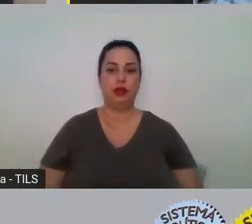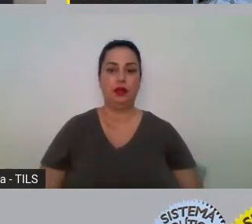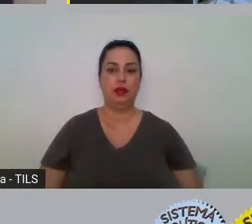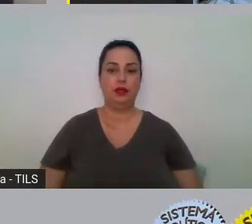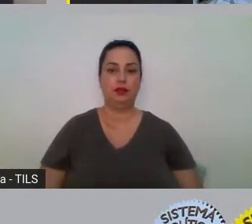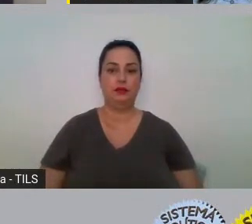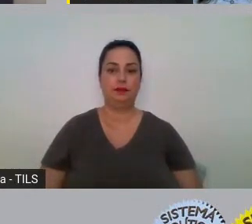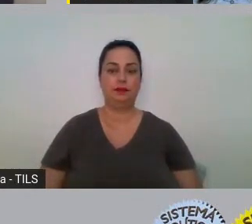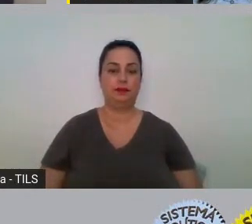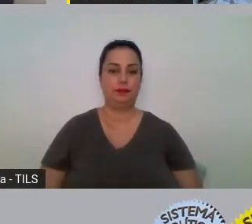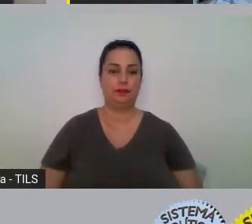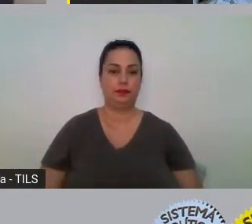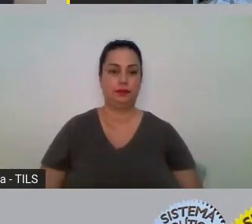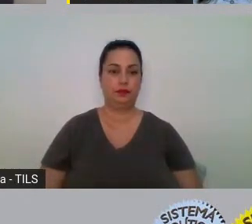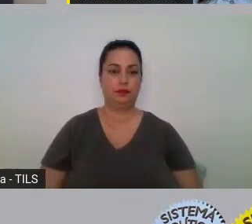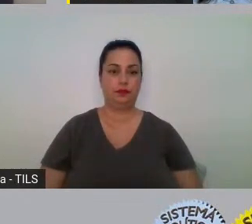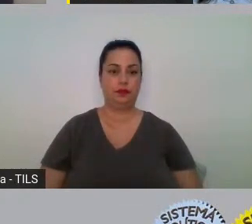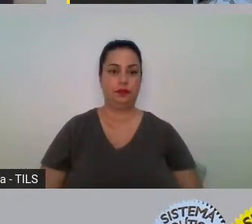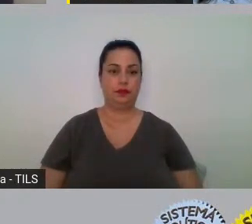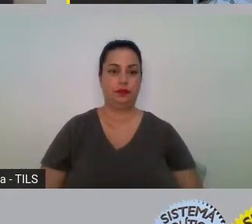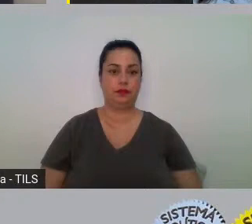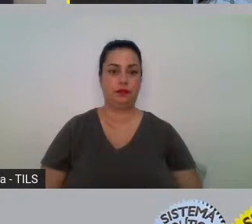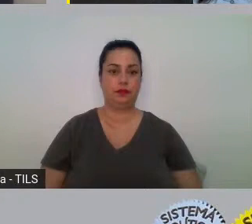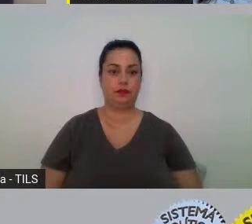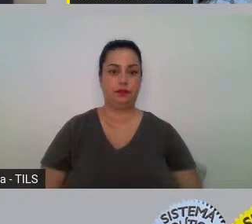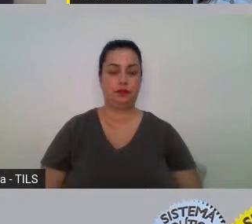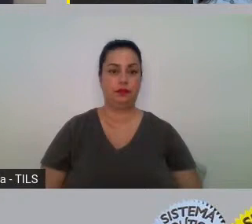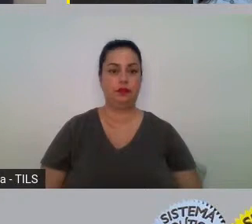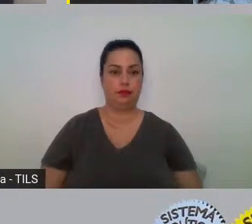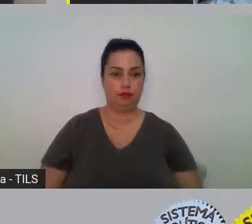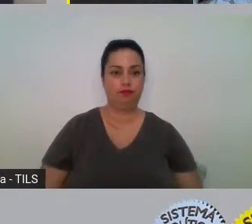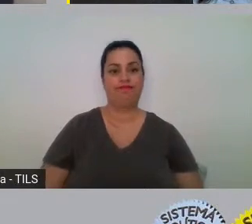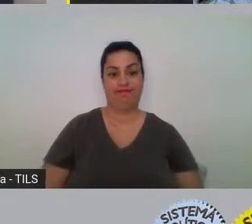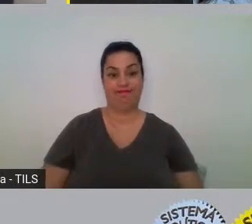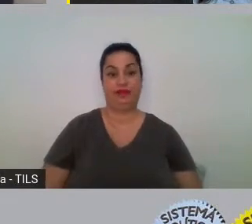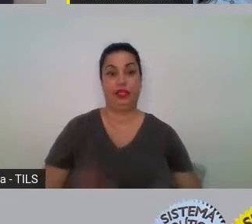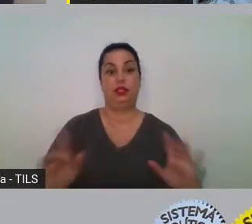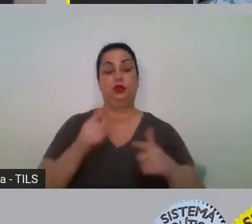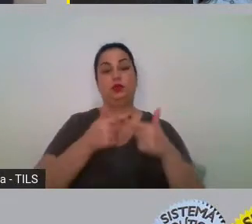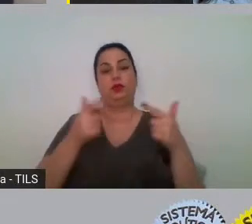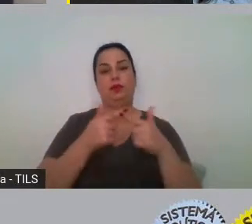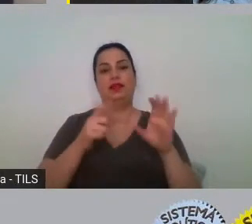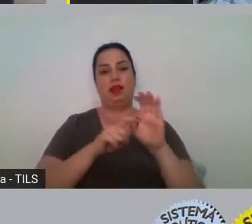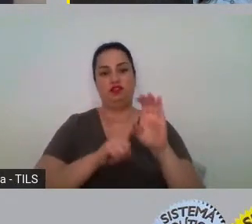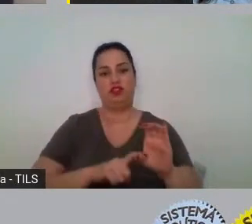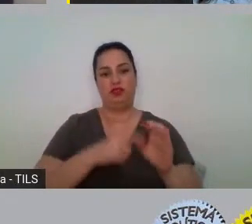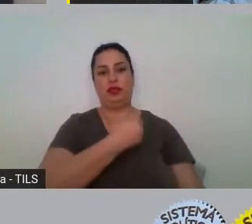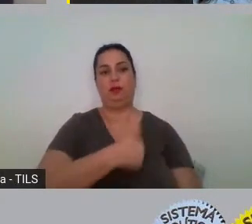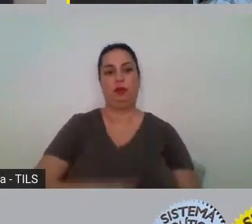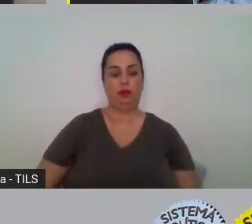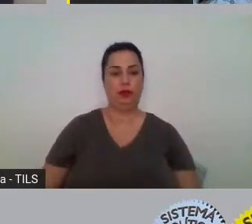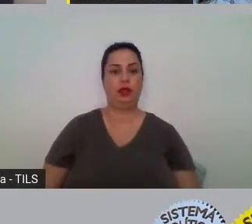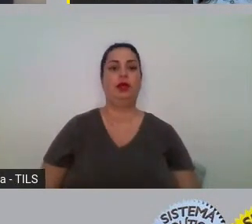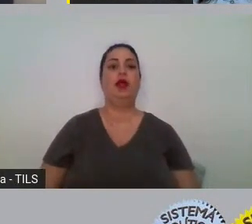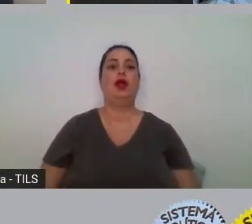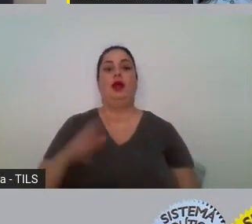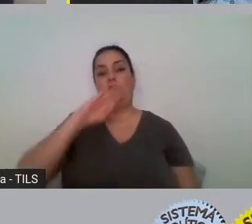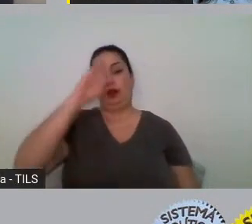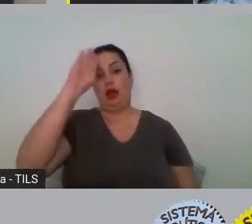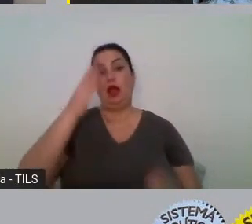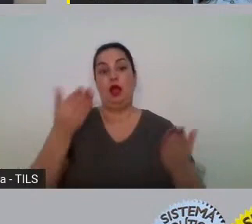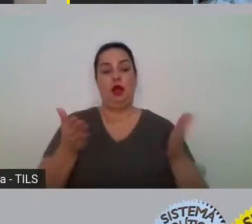dos investimentos sociais, especialmente no momento de pandemia. Essa dívida pública, além de comprometer os investimentos sociais, acaba servindo